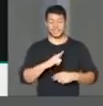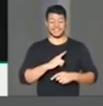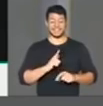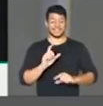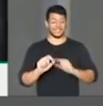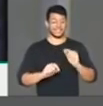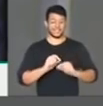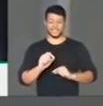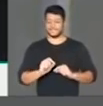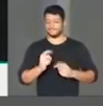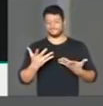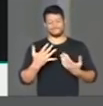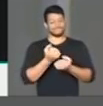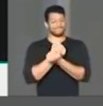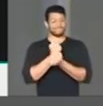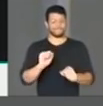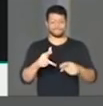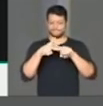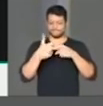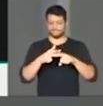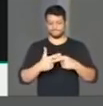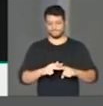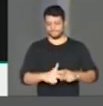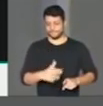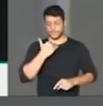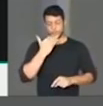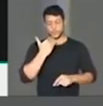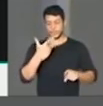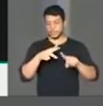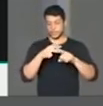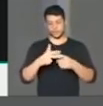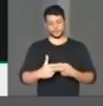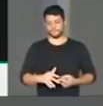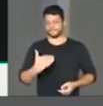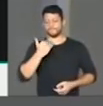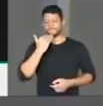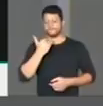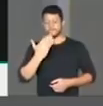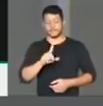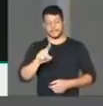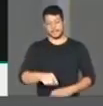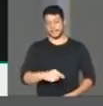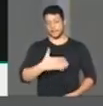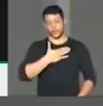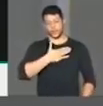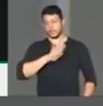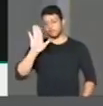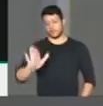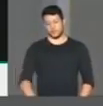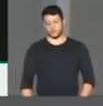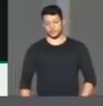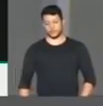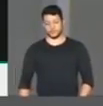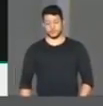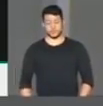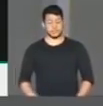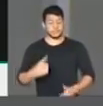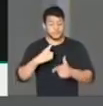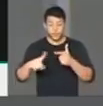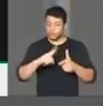Rosa Neide, inconsertável. Ninguém consegue consertar essa medida provisória, ela é imprestável. Essa bomba tem que